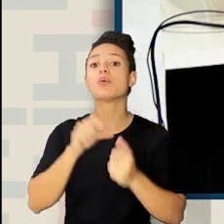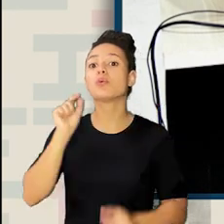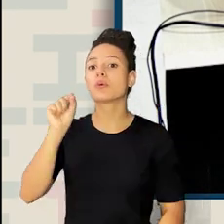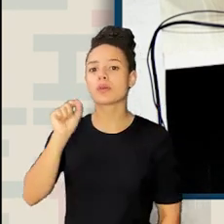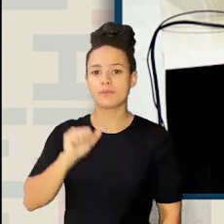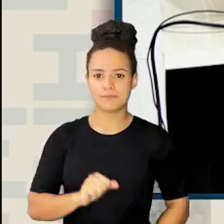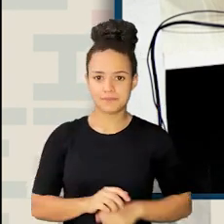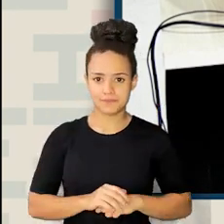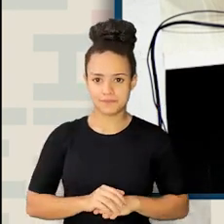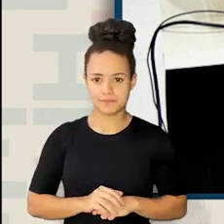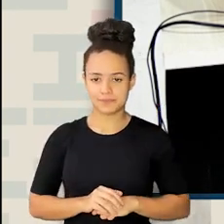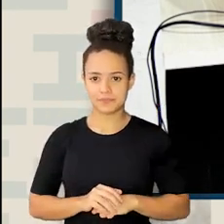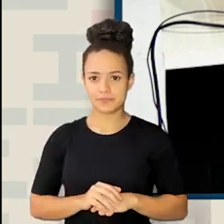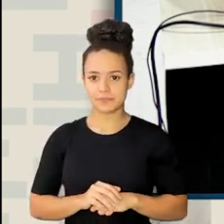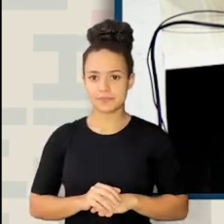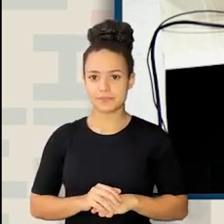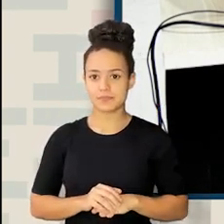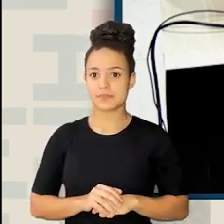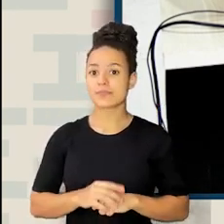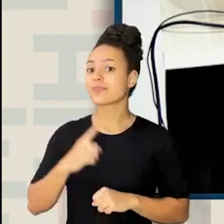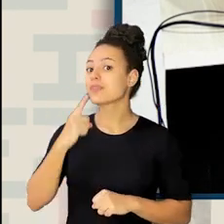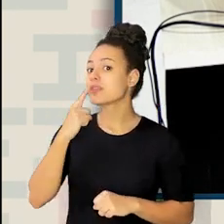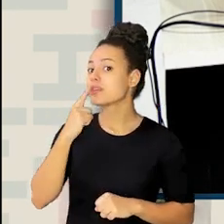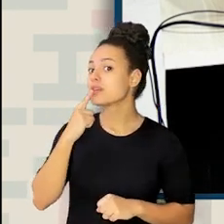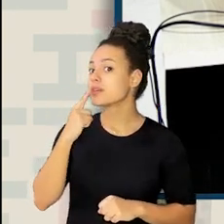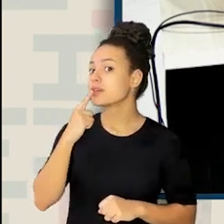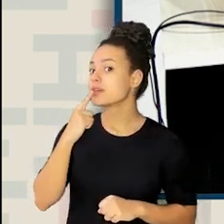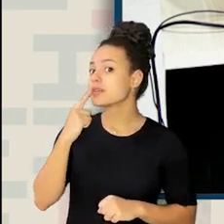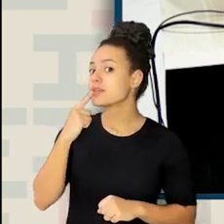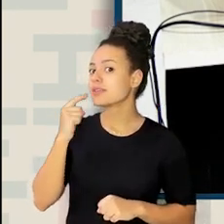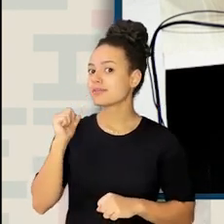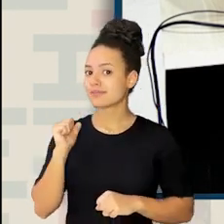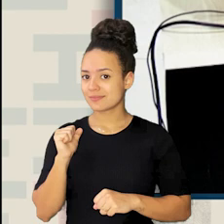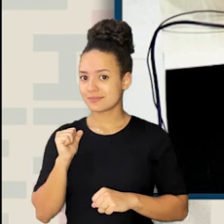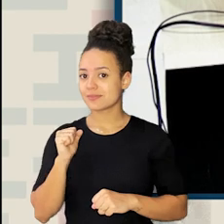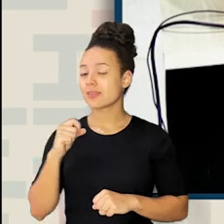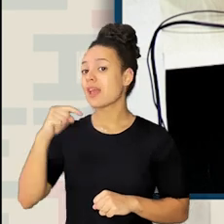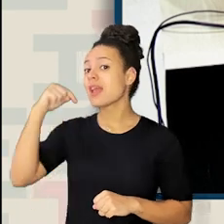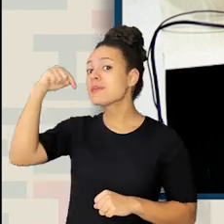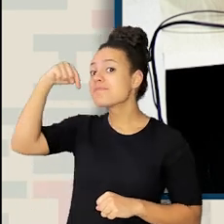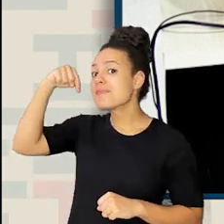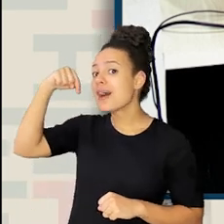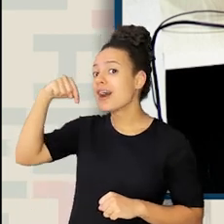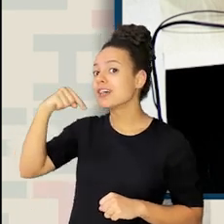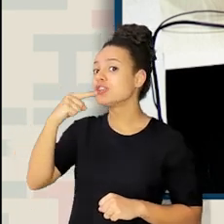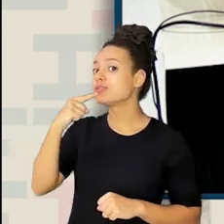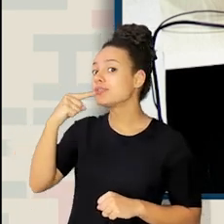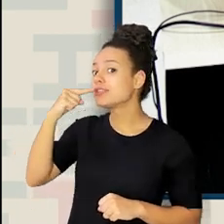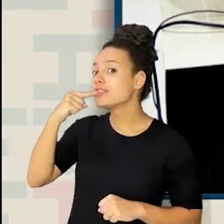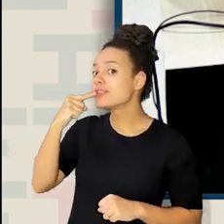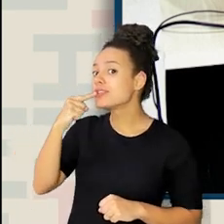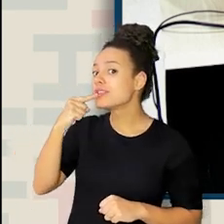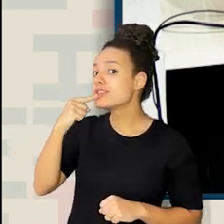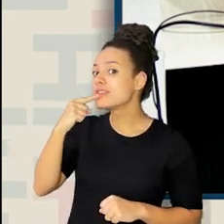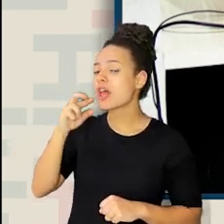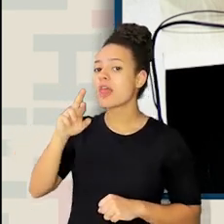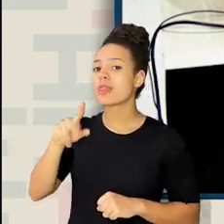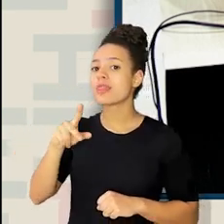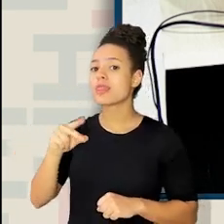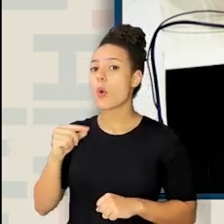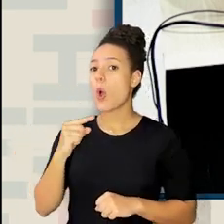o? Lábio. O lábio. O lábio inferior, gente, tá? Não é